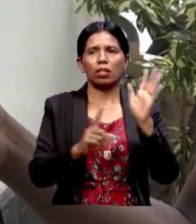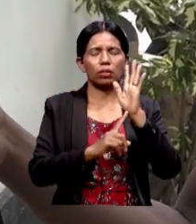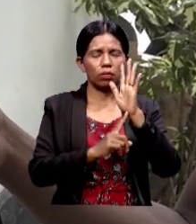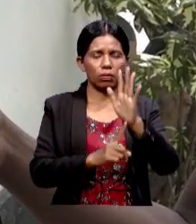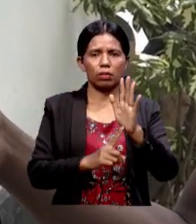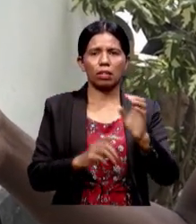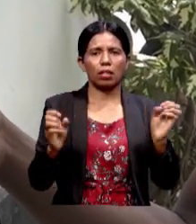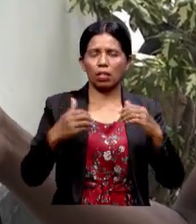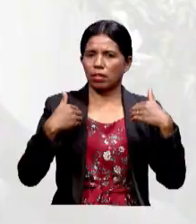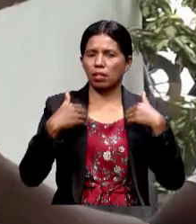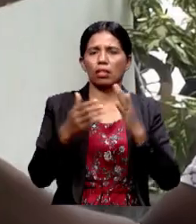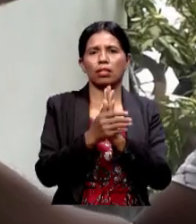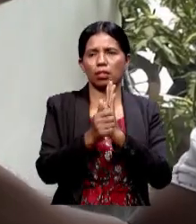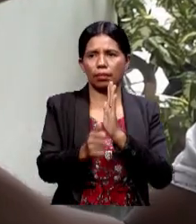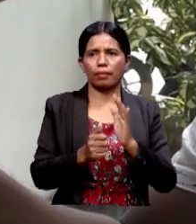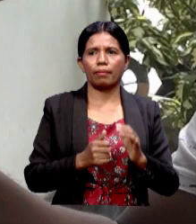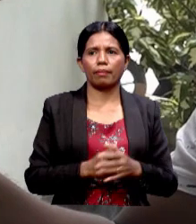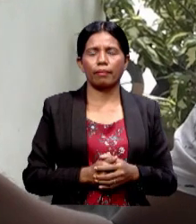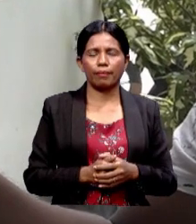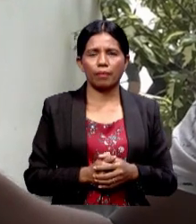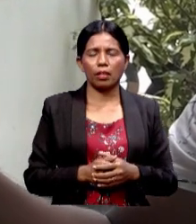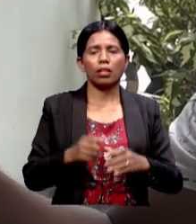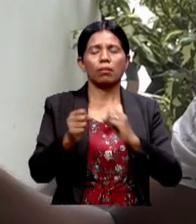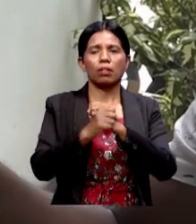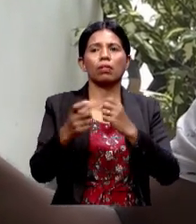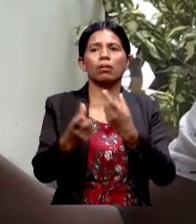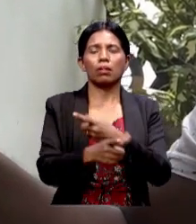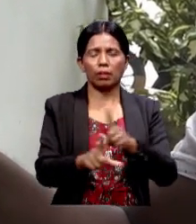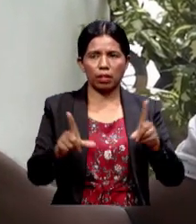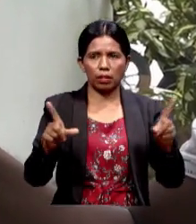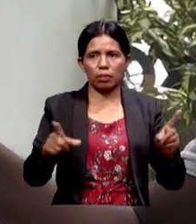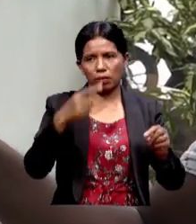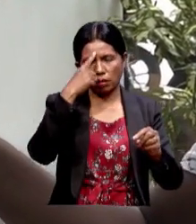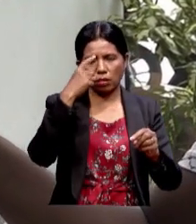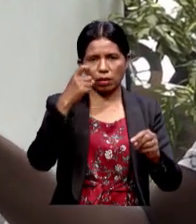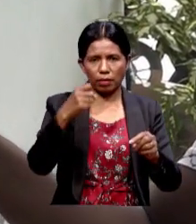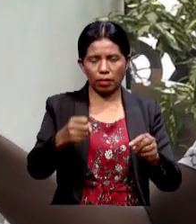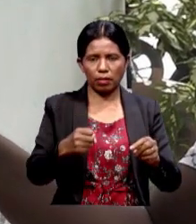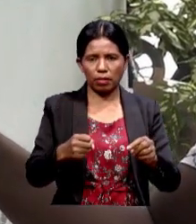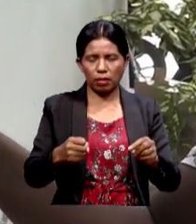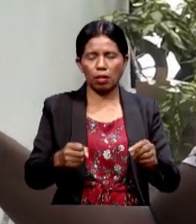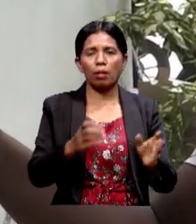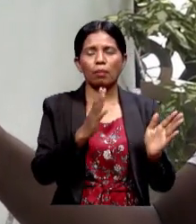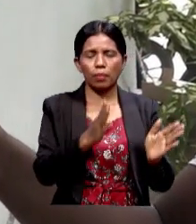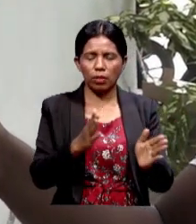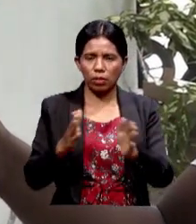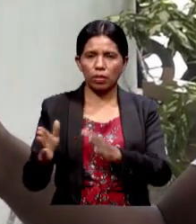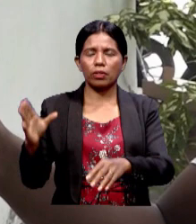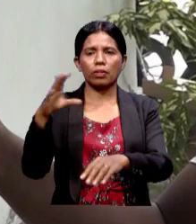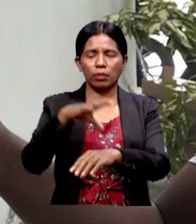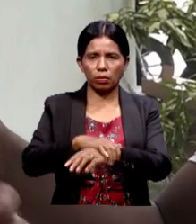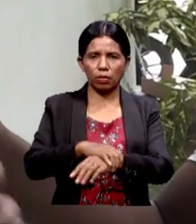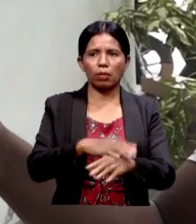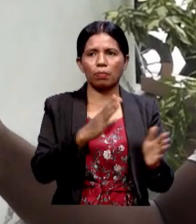capacidade. Suspeito libertado, tamba processo capturação, processo